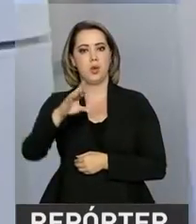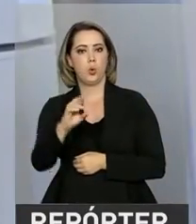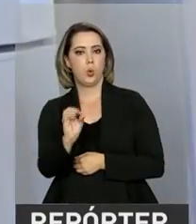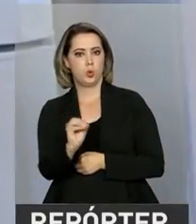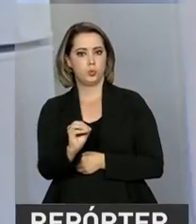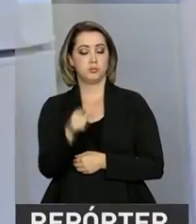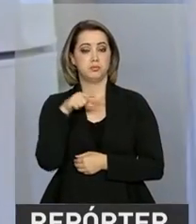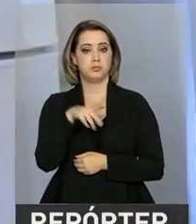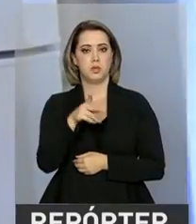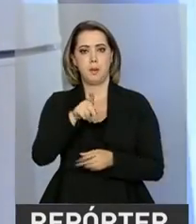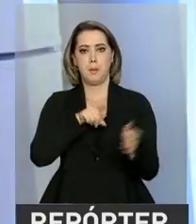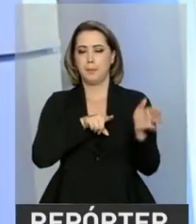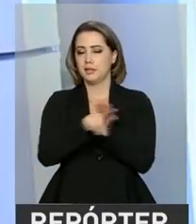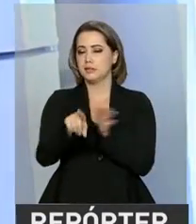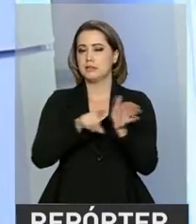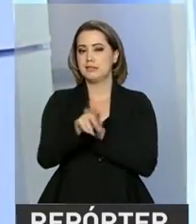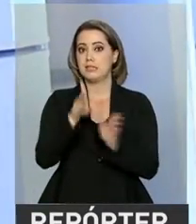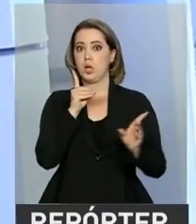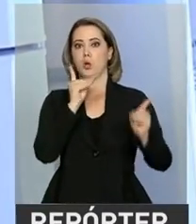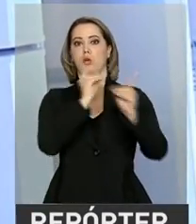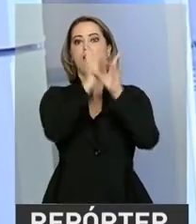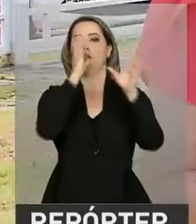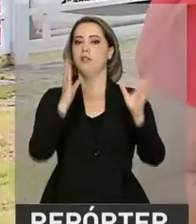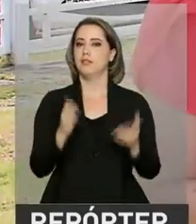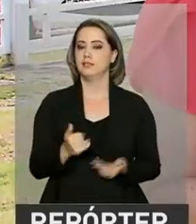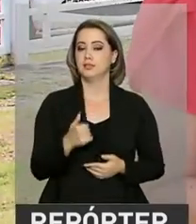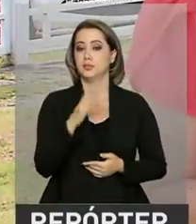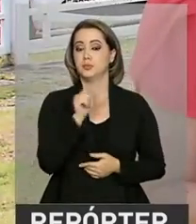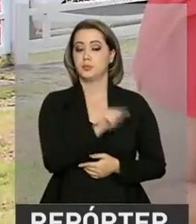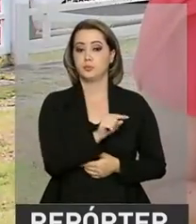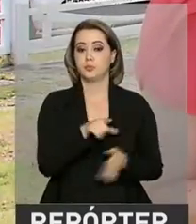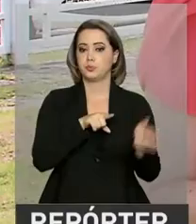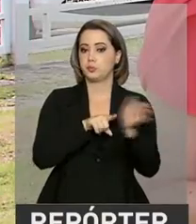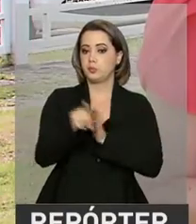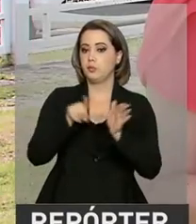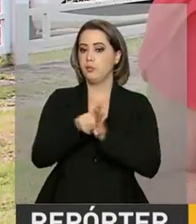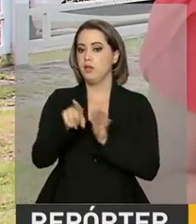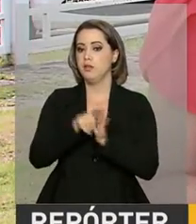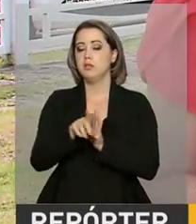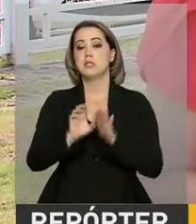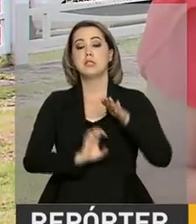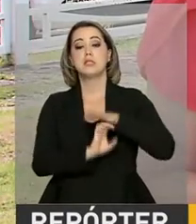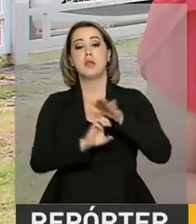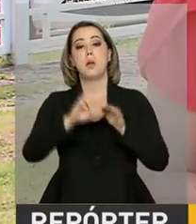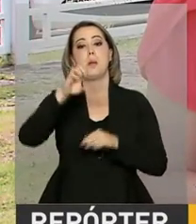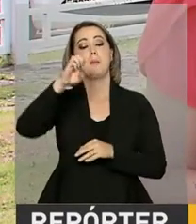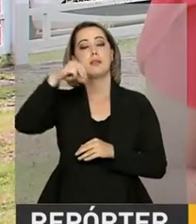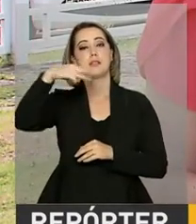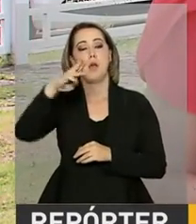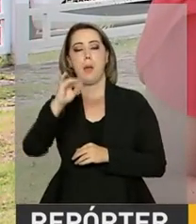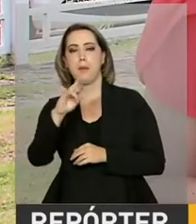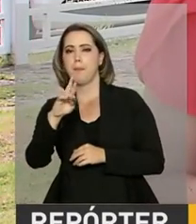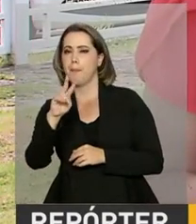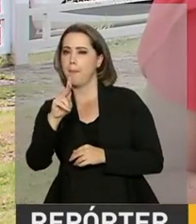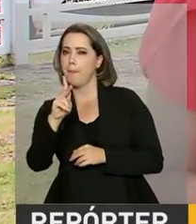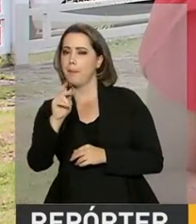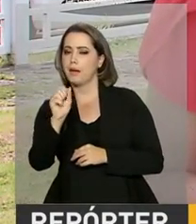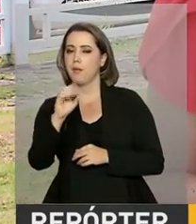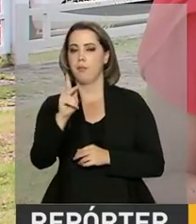micro-organismos, pesquisadores descobriram algo mais. Pesquisas da Embrapa mostraram ser possível